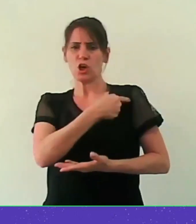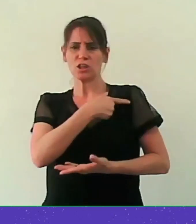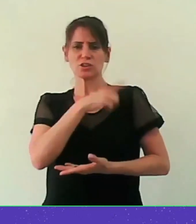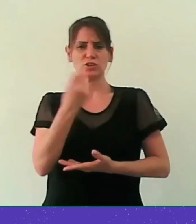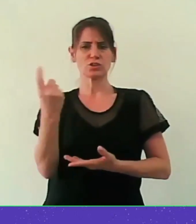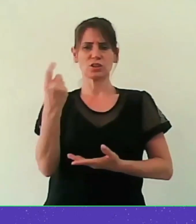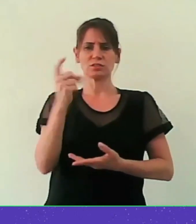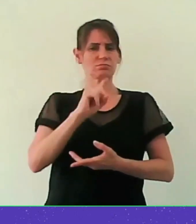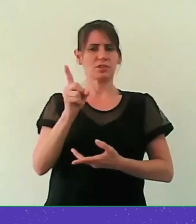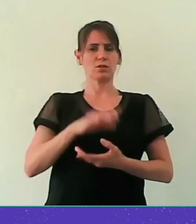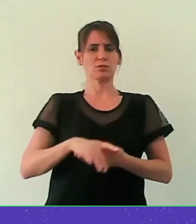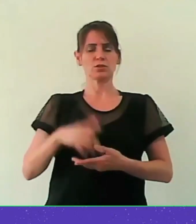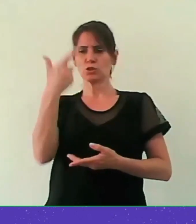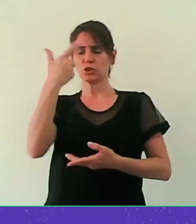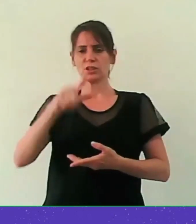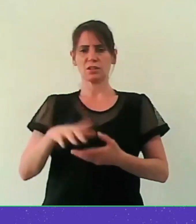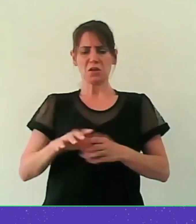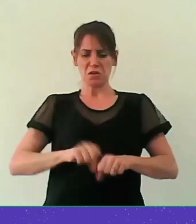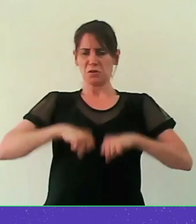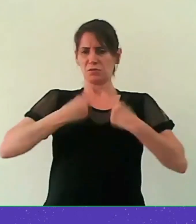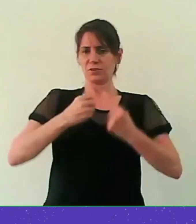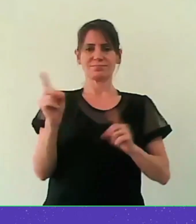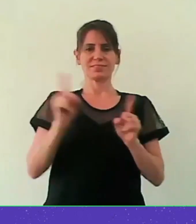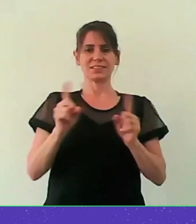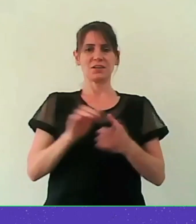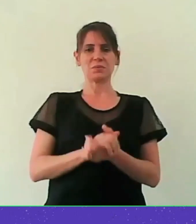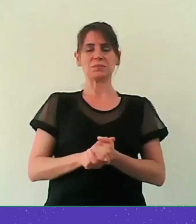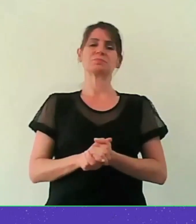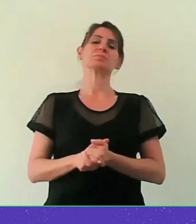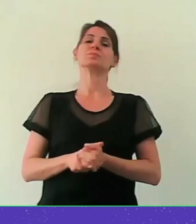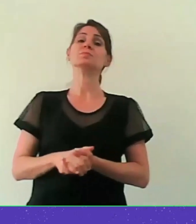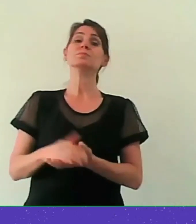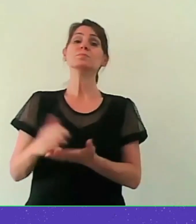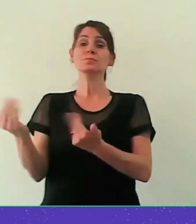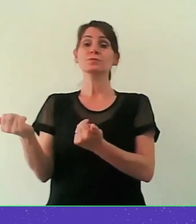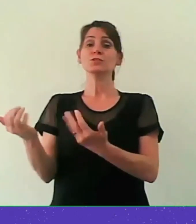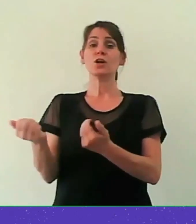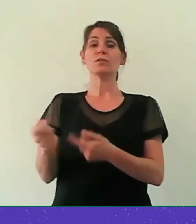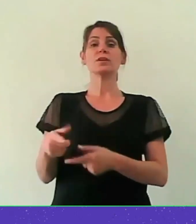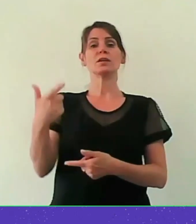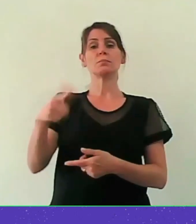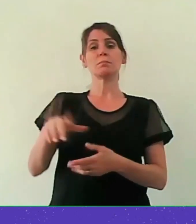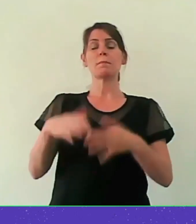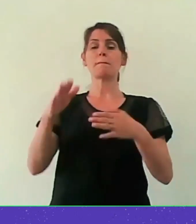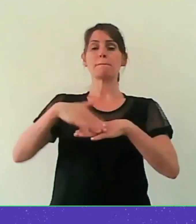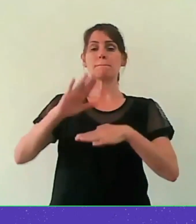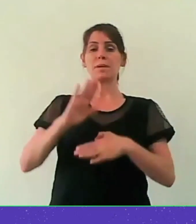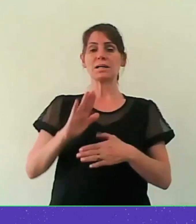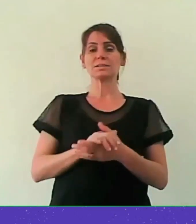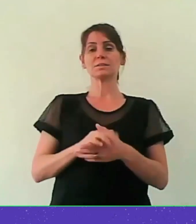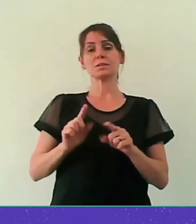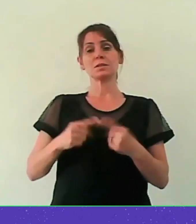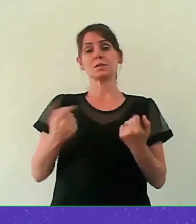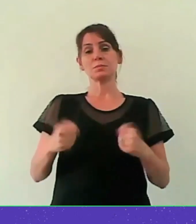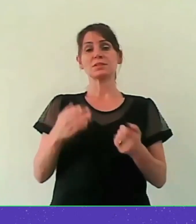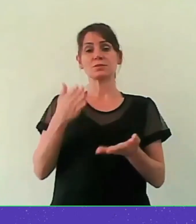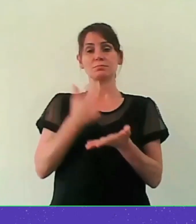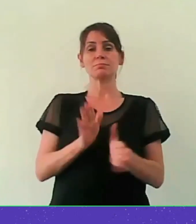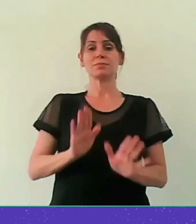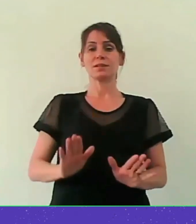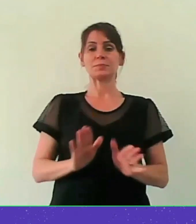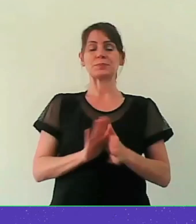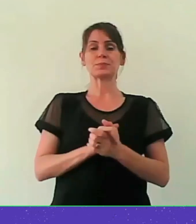para isso. Portanto, queridos jovens, eu tenho outras coisas para falar, mas não vou falar mais, vou terminar por aqui.